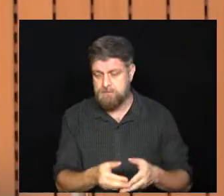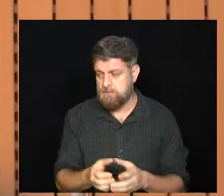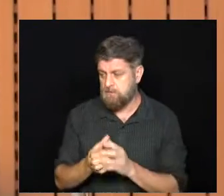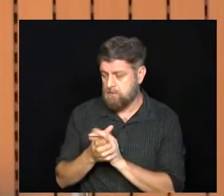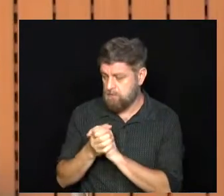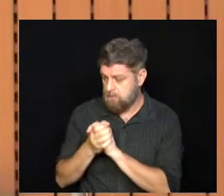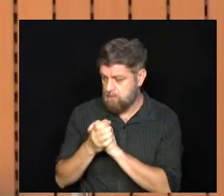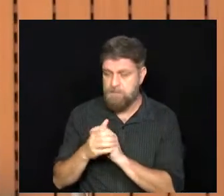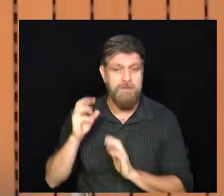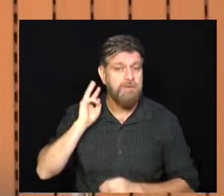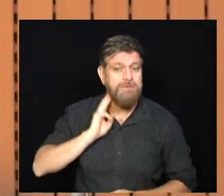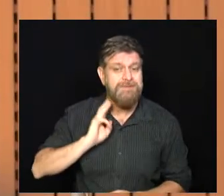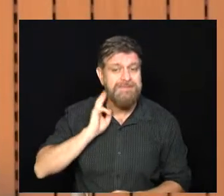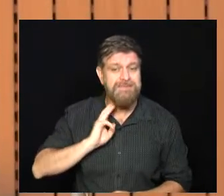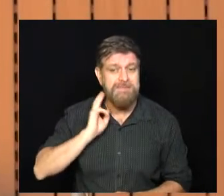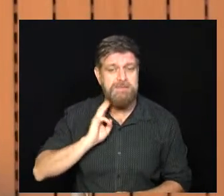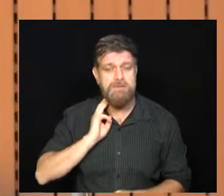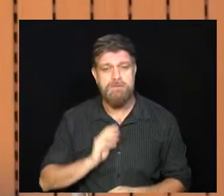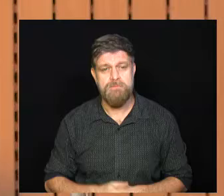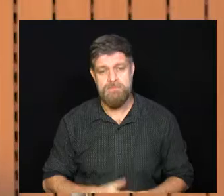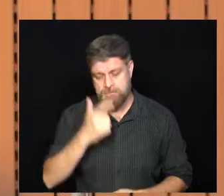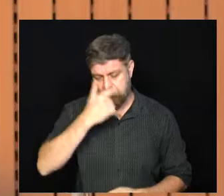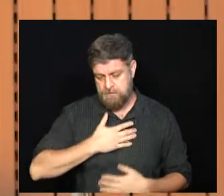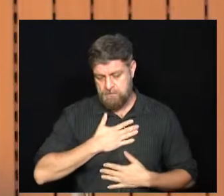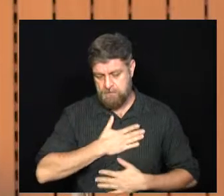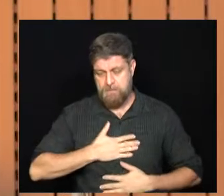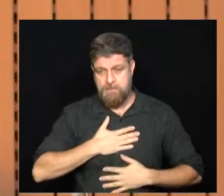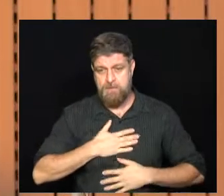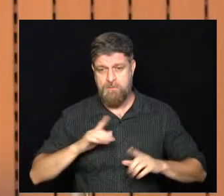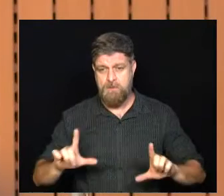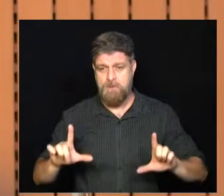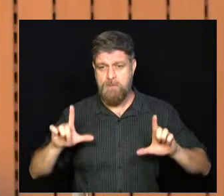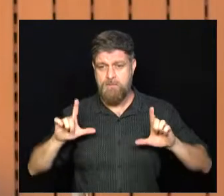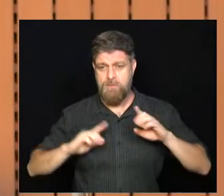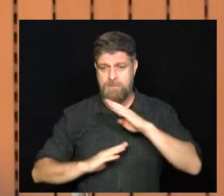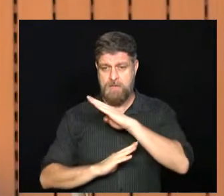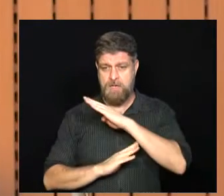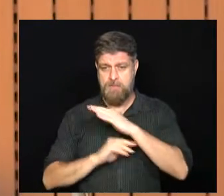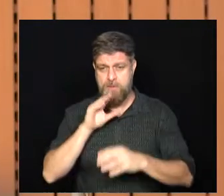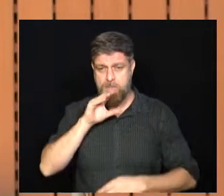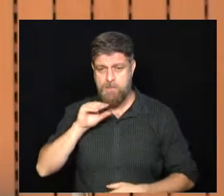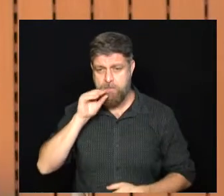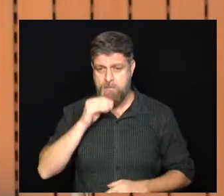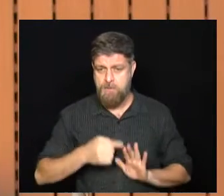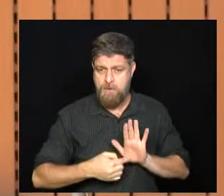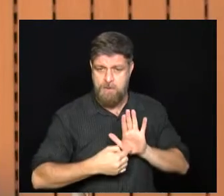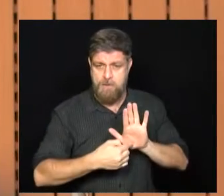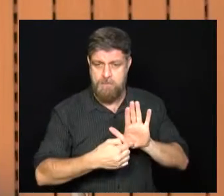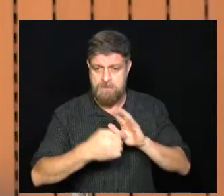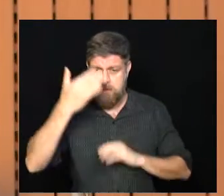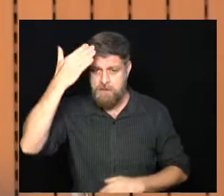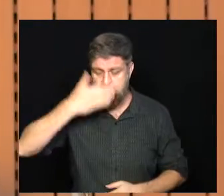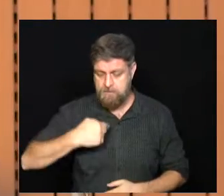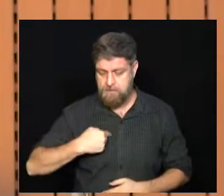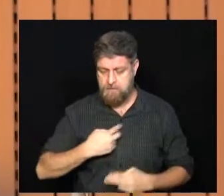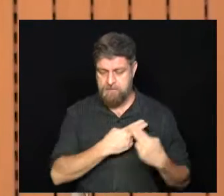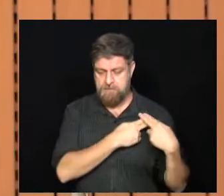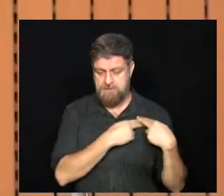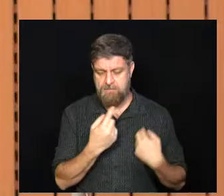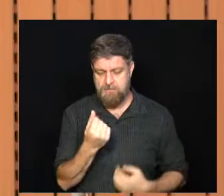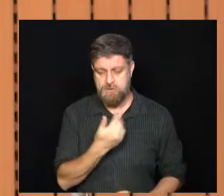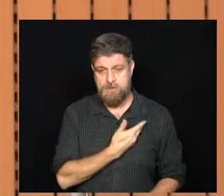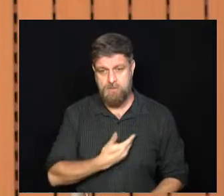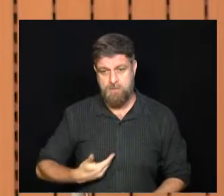Santos. Para mim é sempre uma honra estar nessa casa, prestando contas como secretário de Finanças da